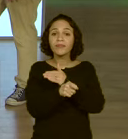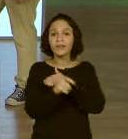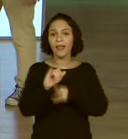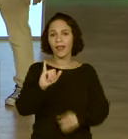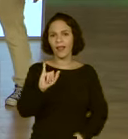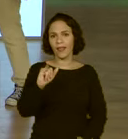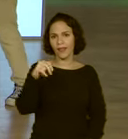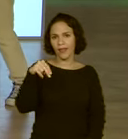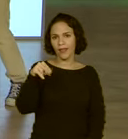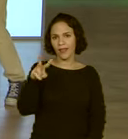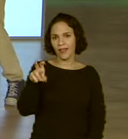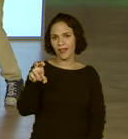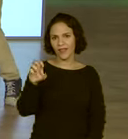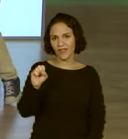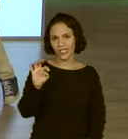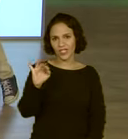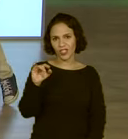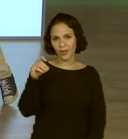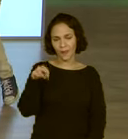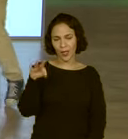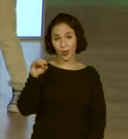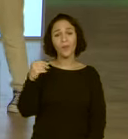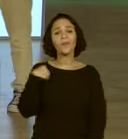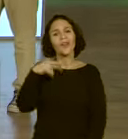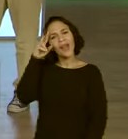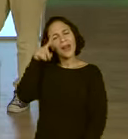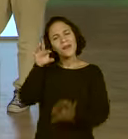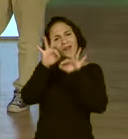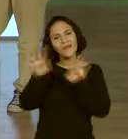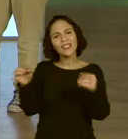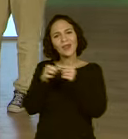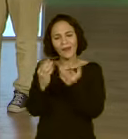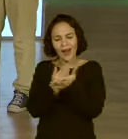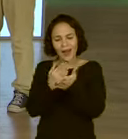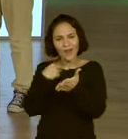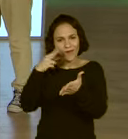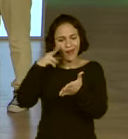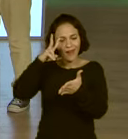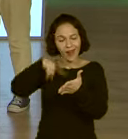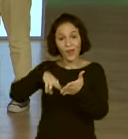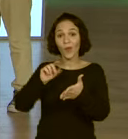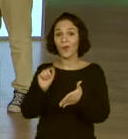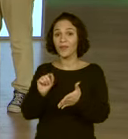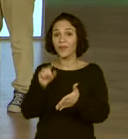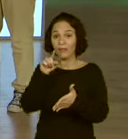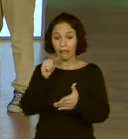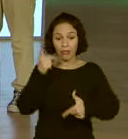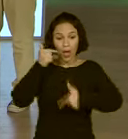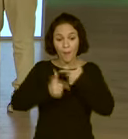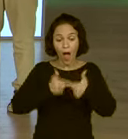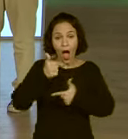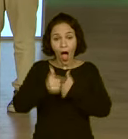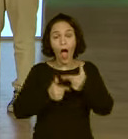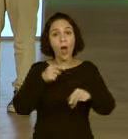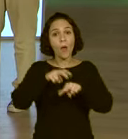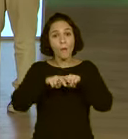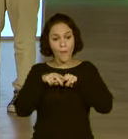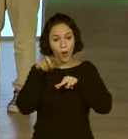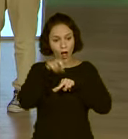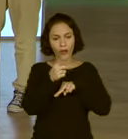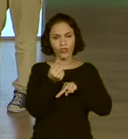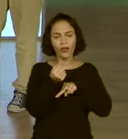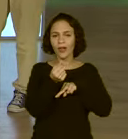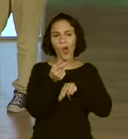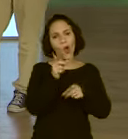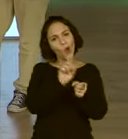Isso me lembra uma frase que eu li num livro que diz o seguinte: não trabalhe pelo dinheiro, deixe o dinheiro trabalhar